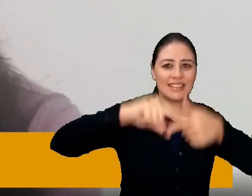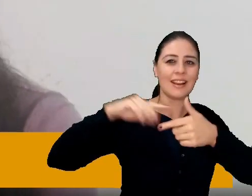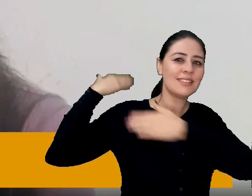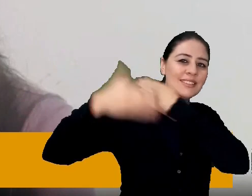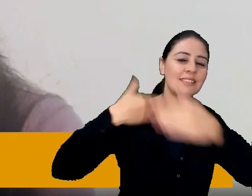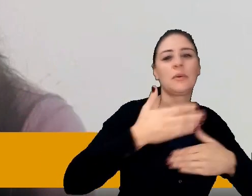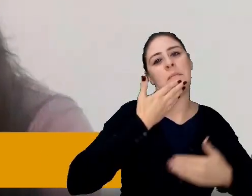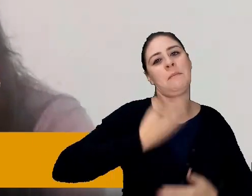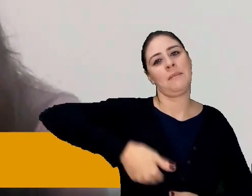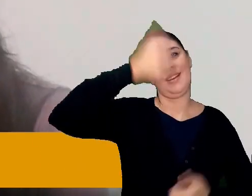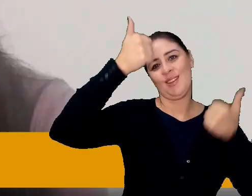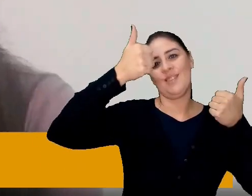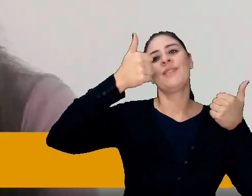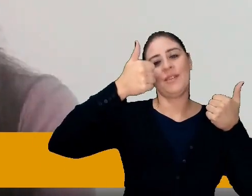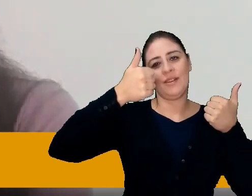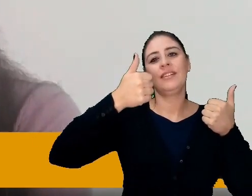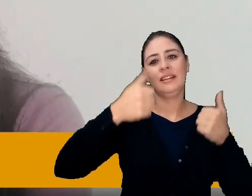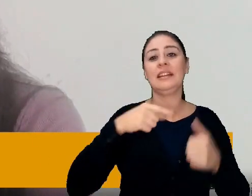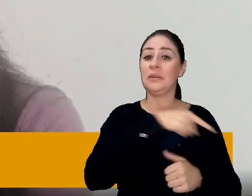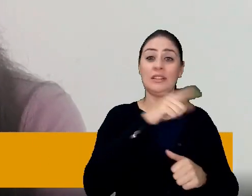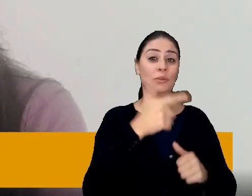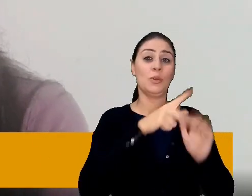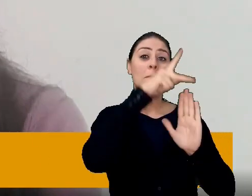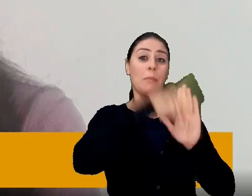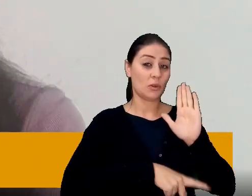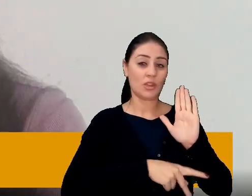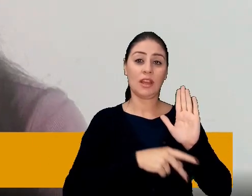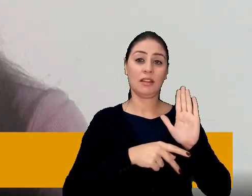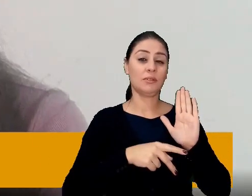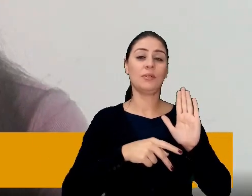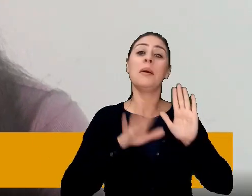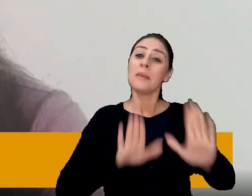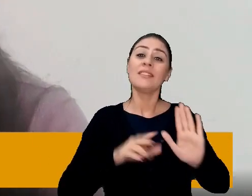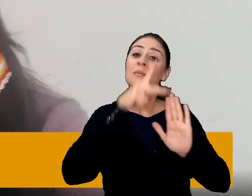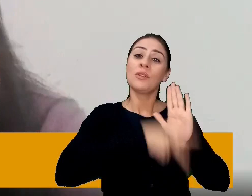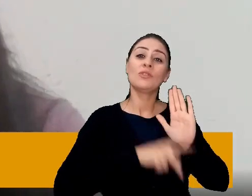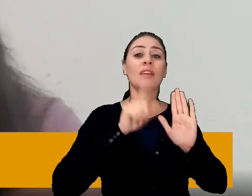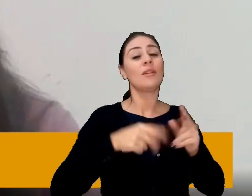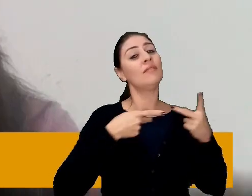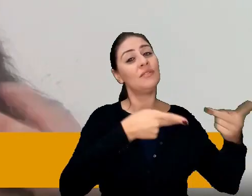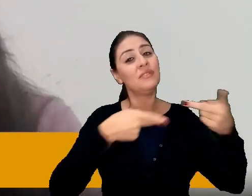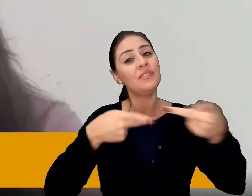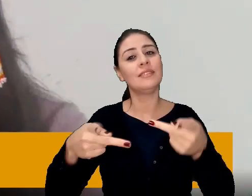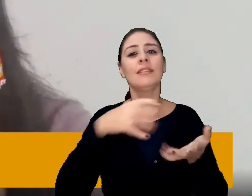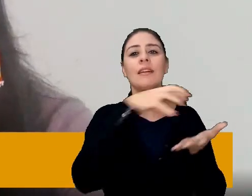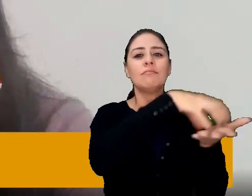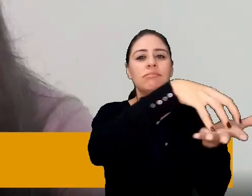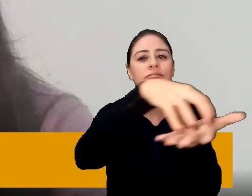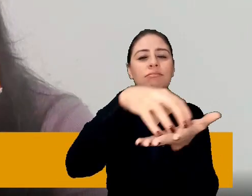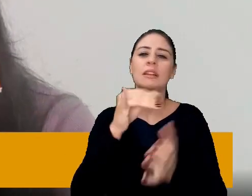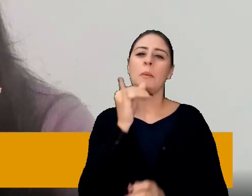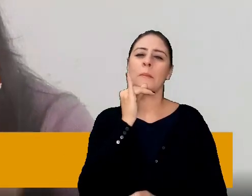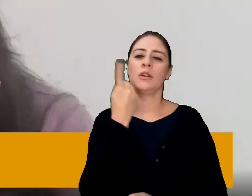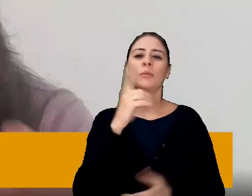muito melhor. E esse projeto de pesquisa e extensão que eu participei era realmente isso, não existia projeto. O projeto era ir nas